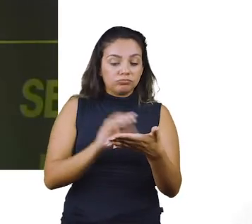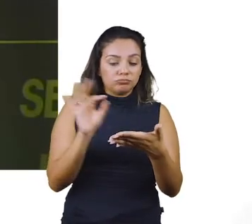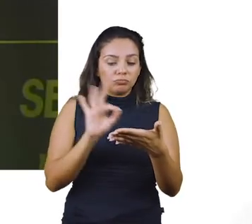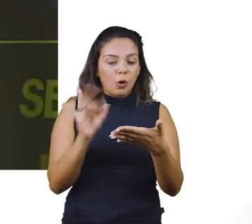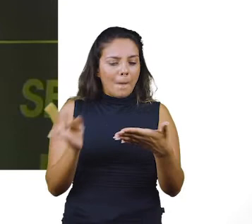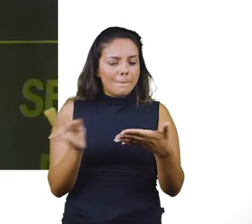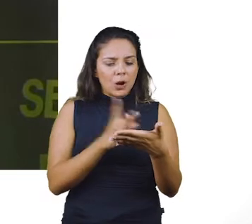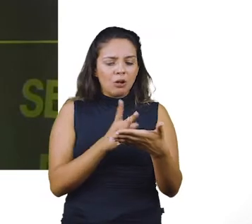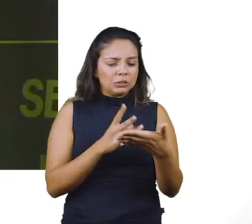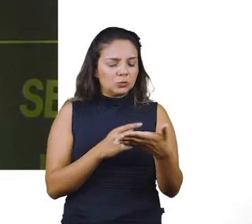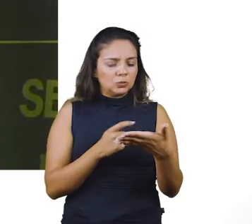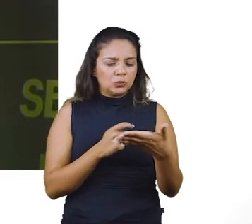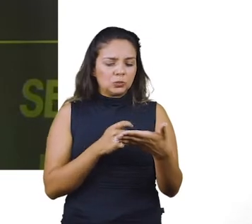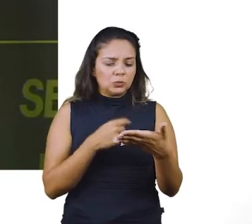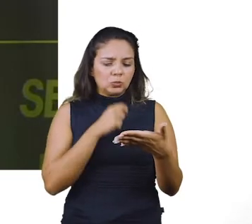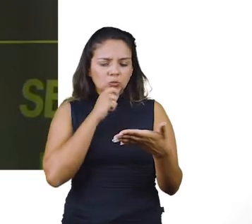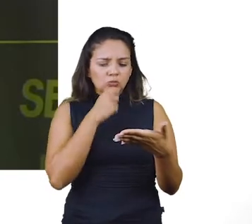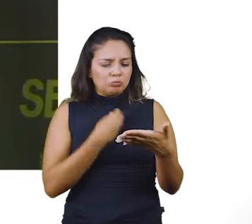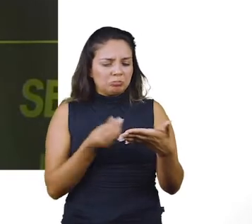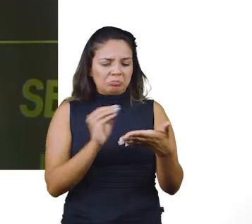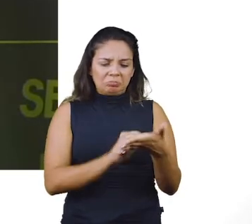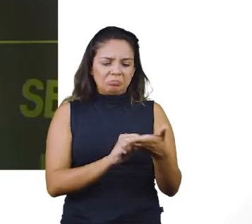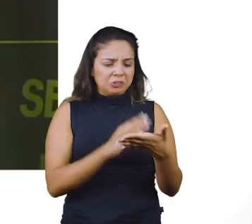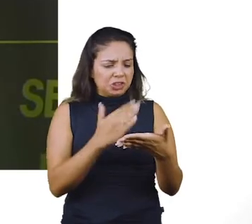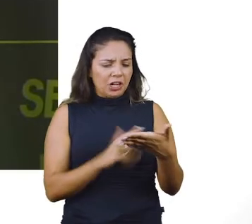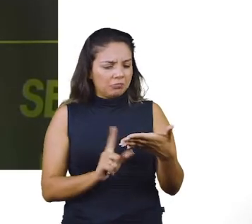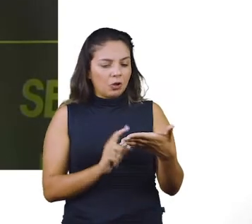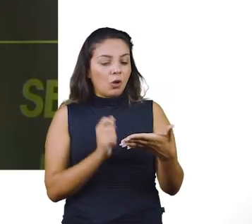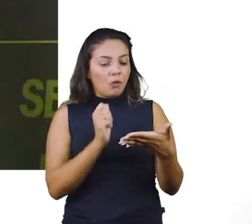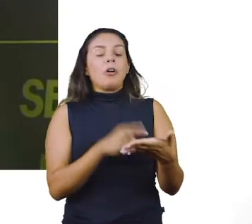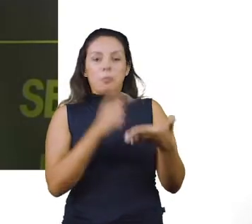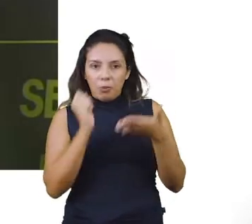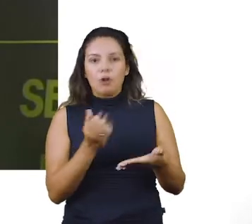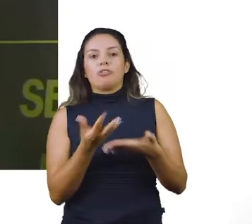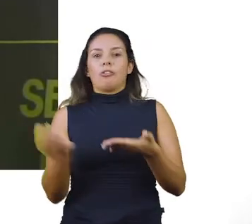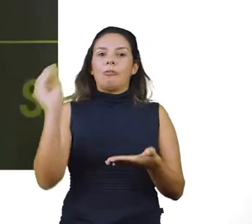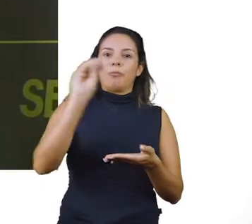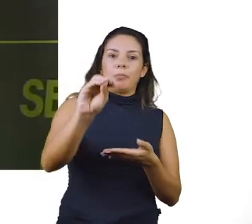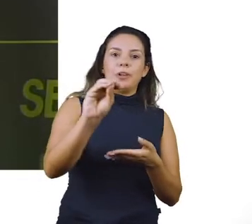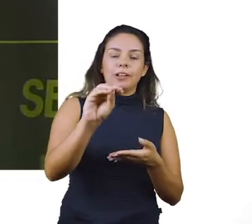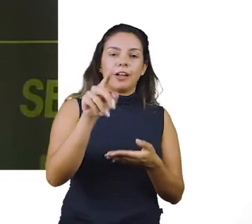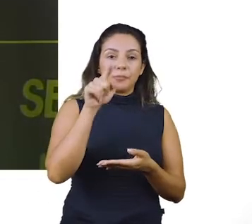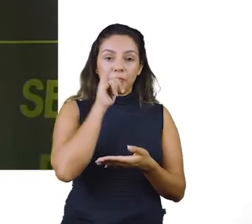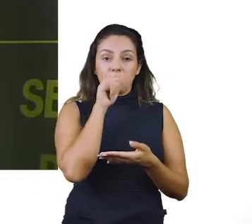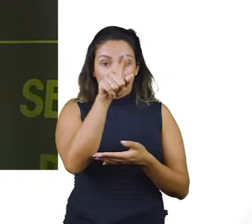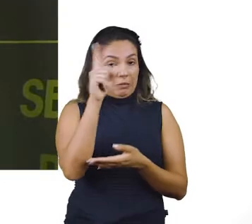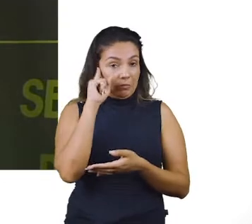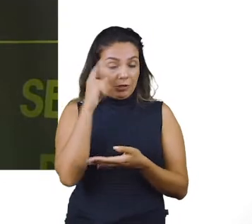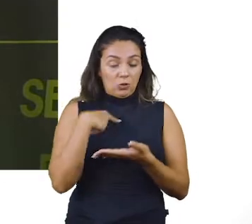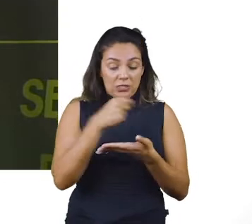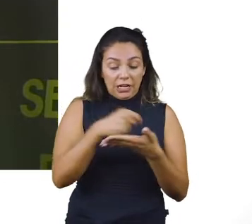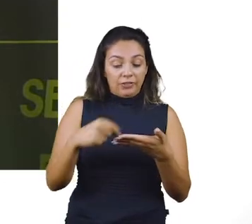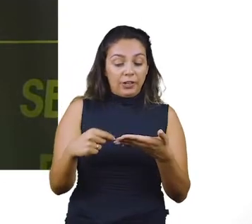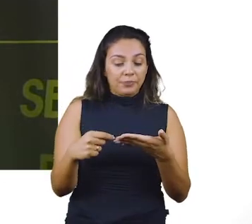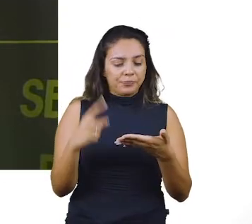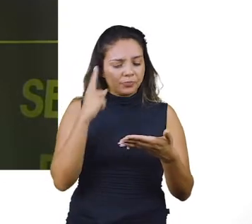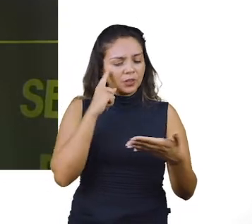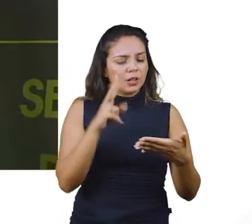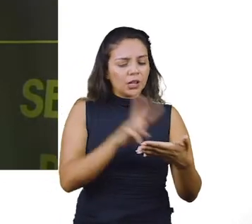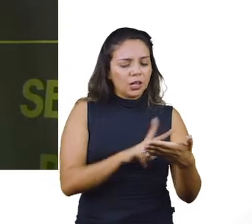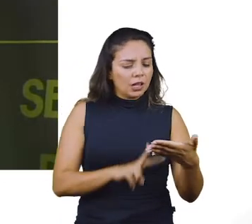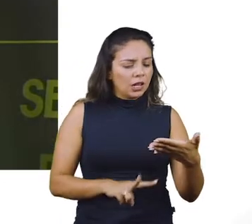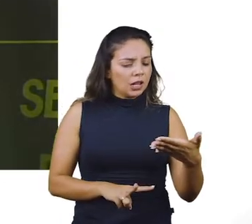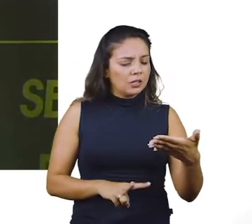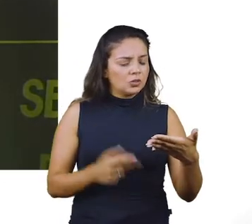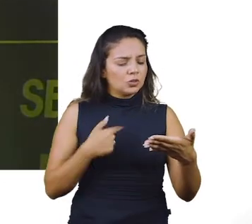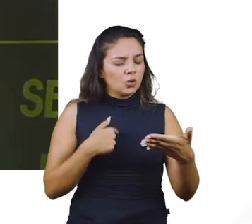como escritor, pensa, eu dei o melhor de mim nesse texto, eu fiz o melhor que eu podia, eu lapidei da melhor forma que eu